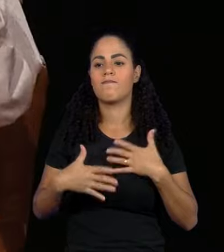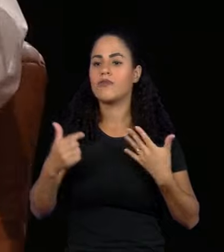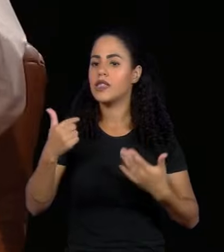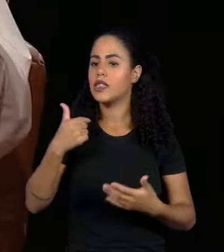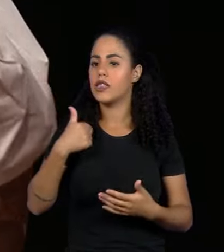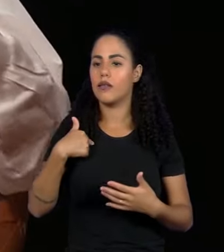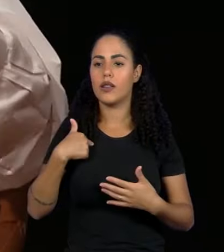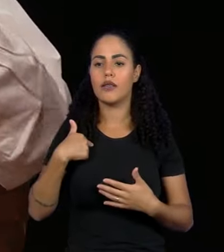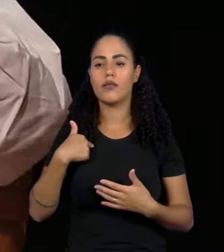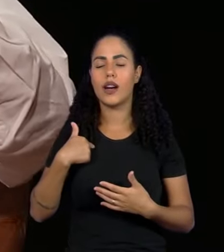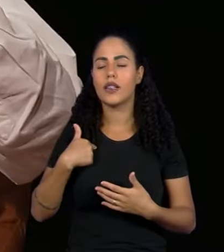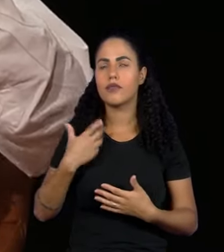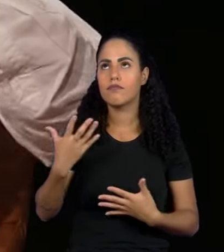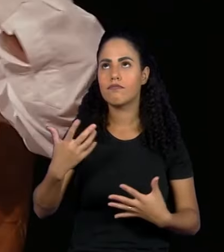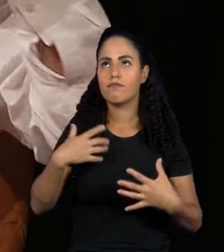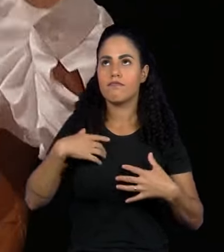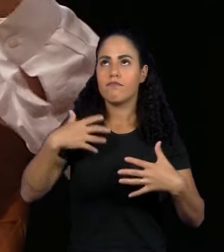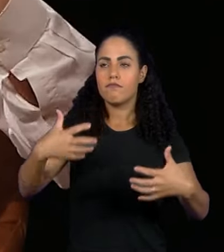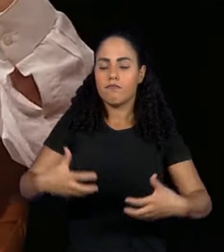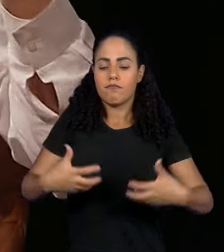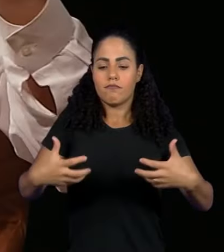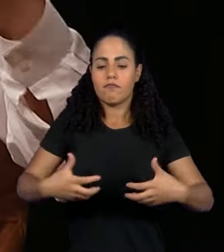inspirou muito e todo o elenco